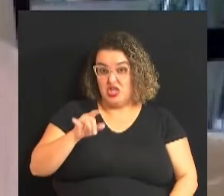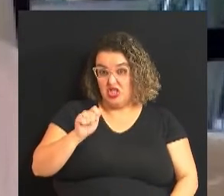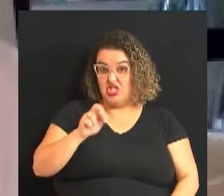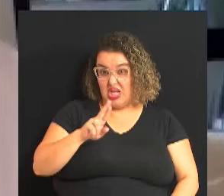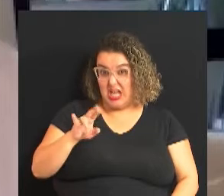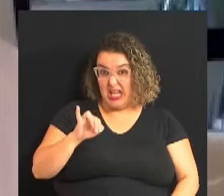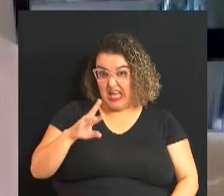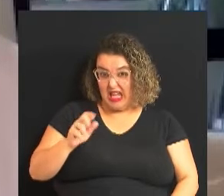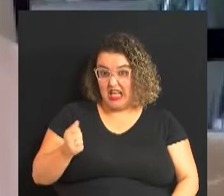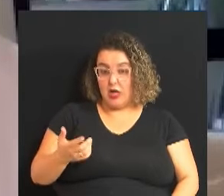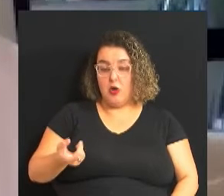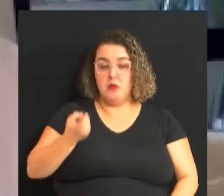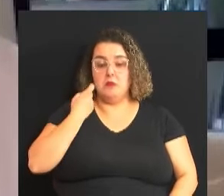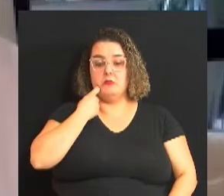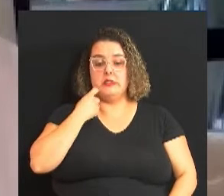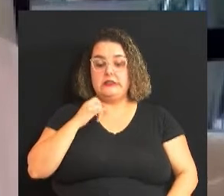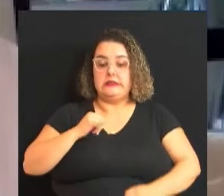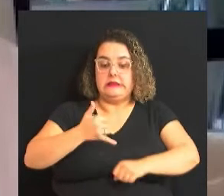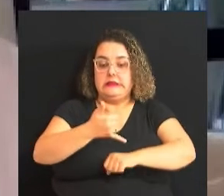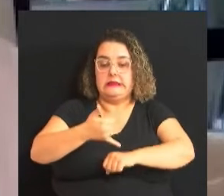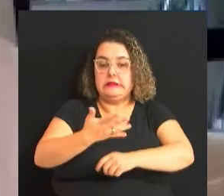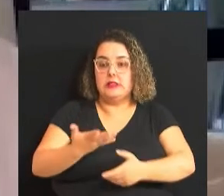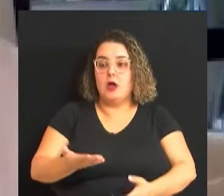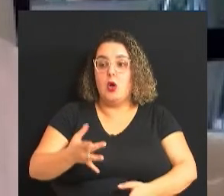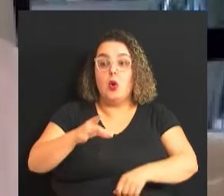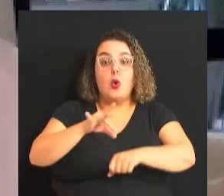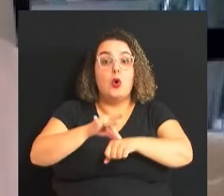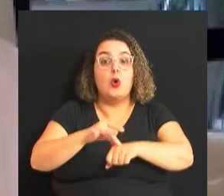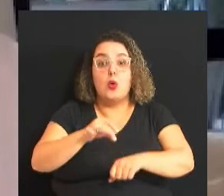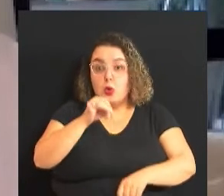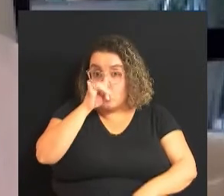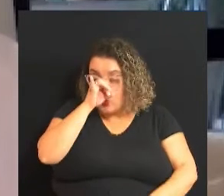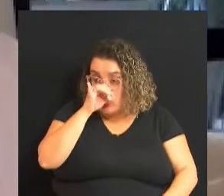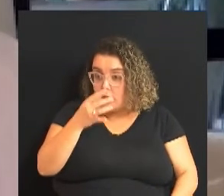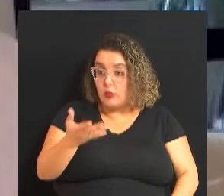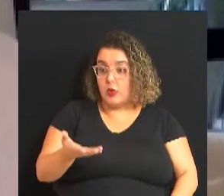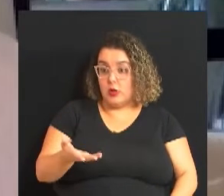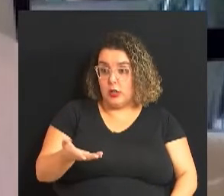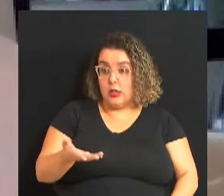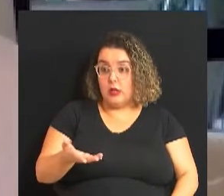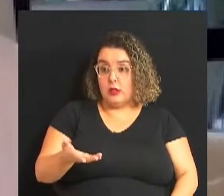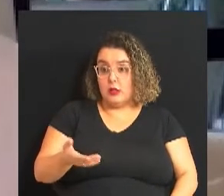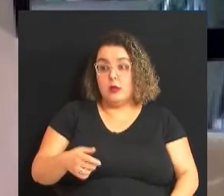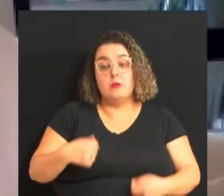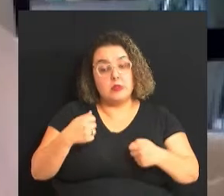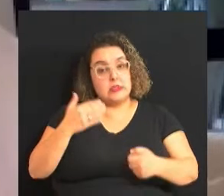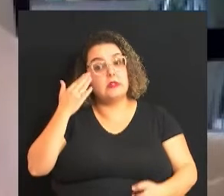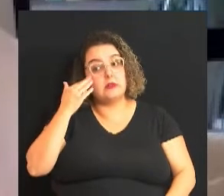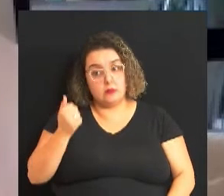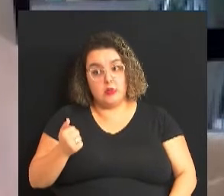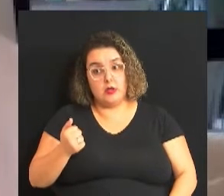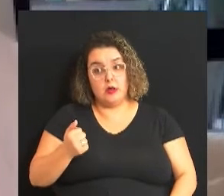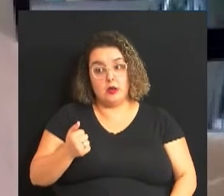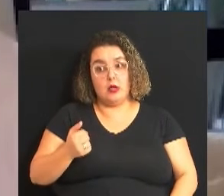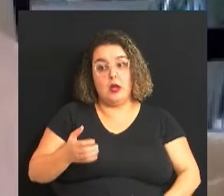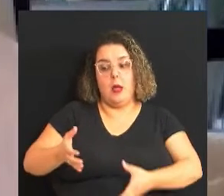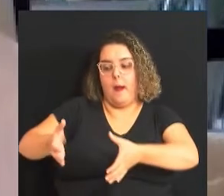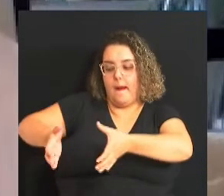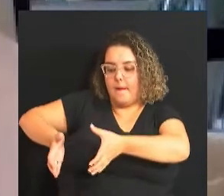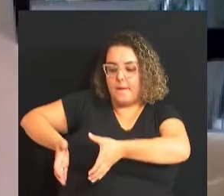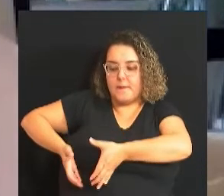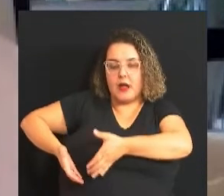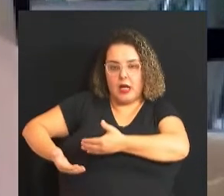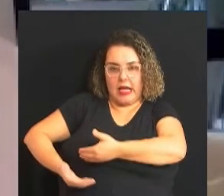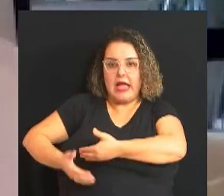mais gorduroso, se você comer carne de porco, né? Você tem que saber que a pessoa que tem um estômago,